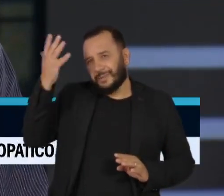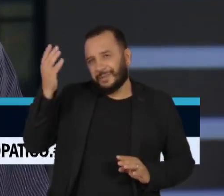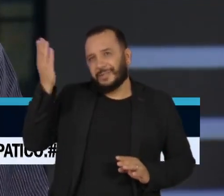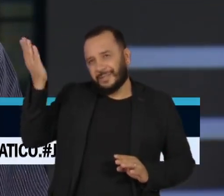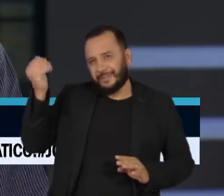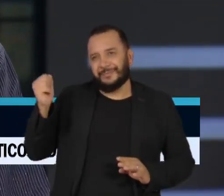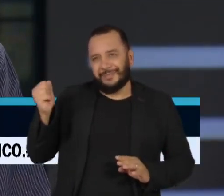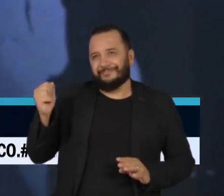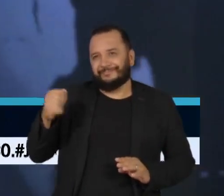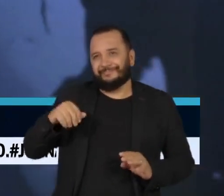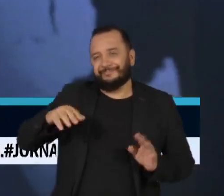carnaval todo